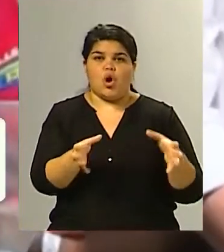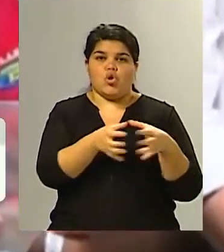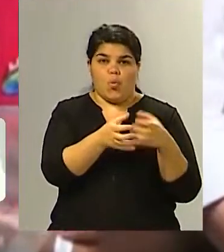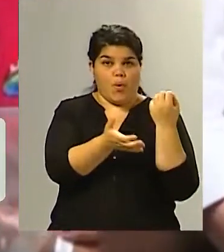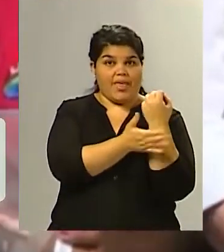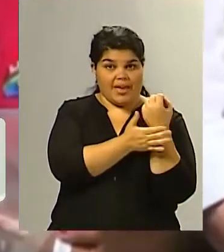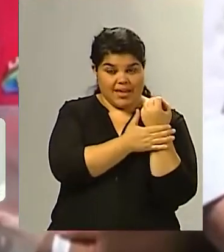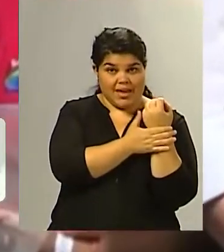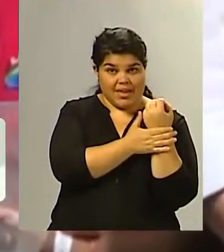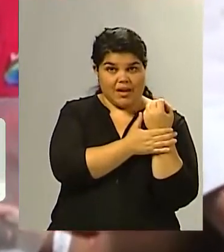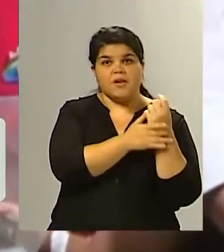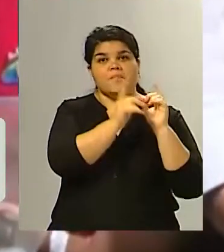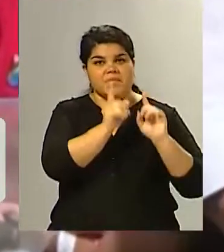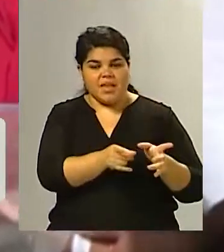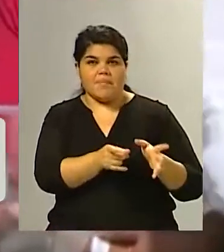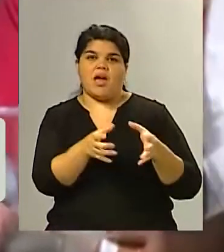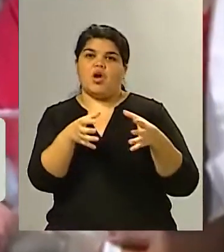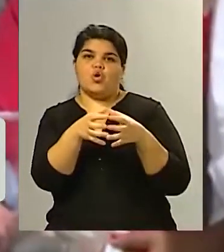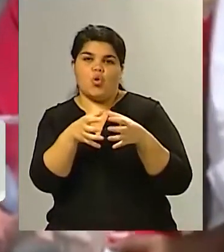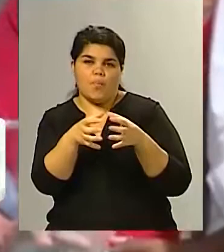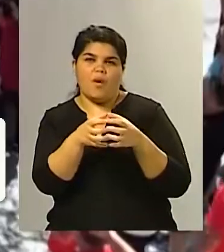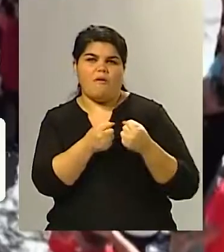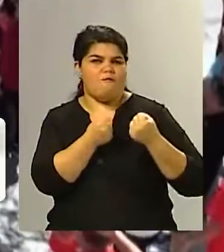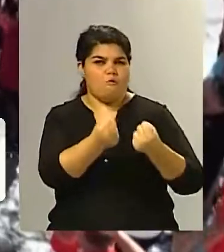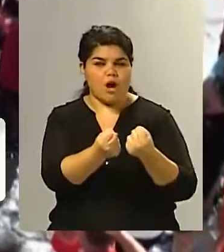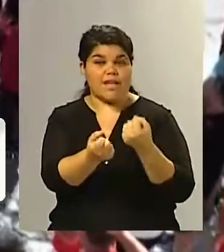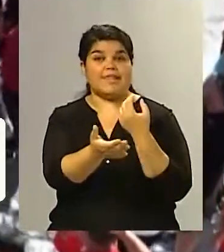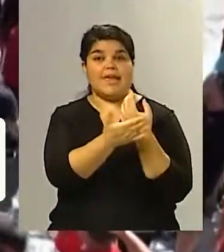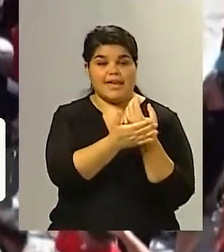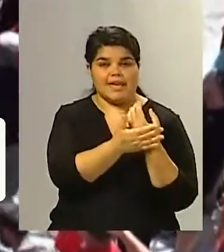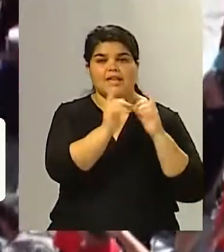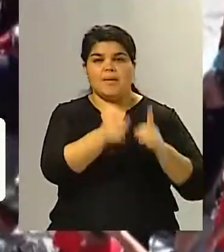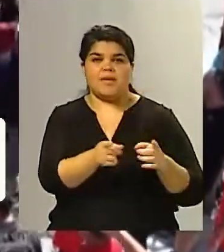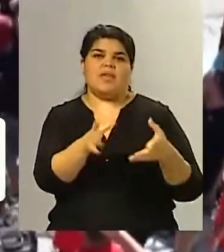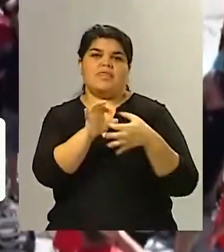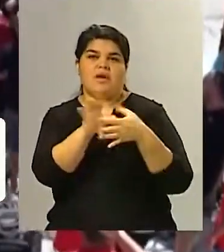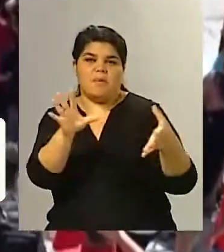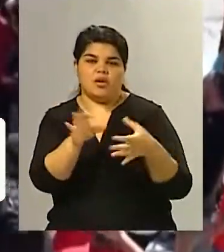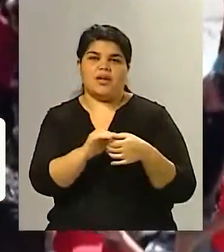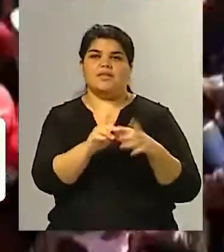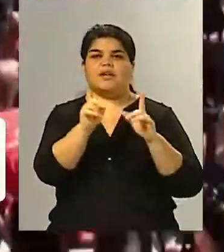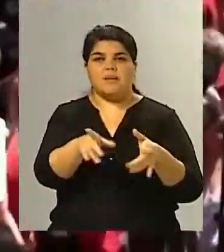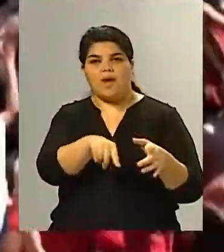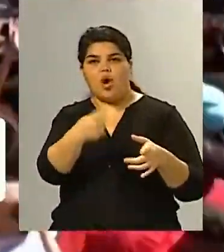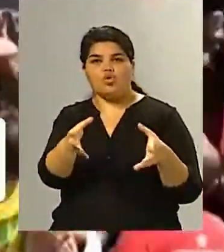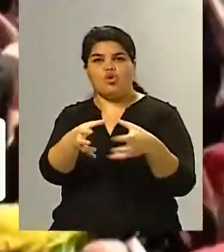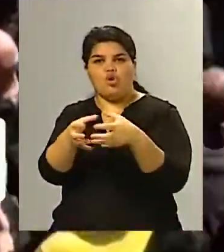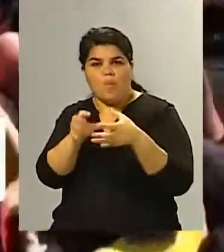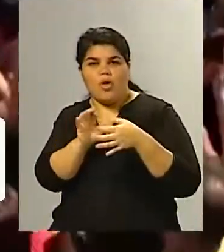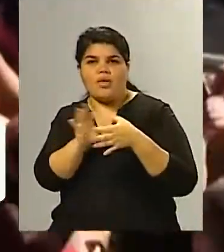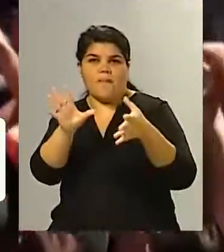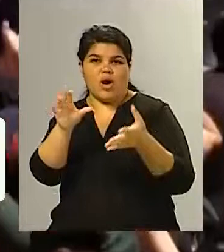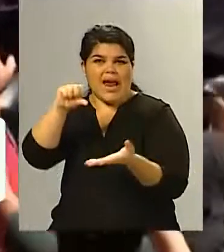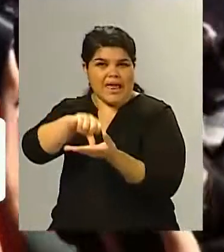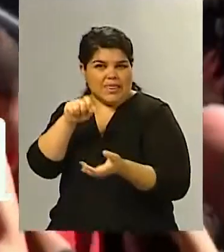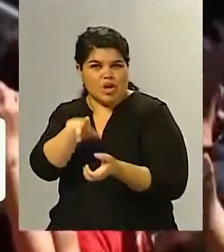esquerda, passando por la centro-esquerda, o centro democrático, a centro-direita democrática, estão com Lula, se ha juntado ao